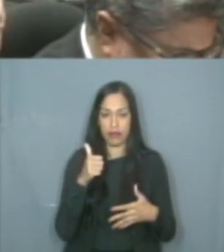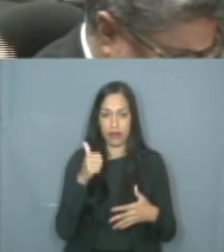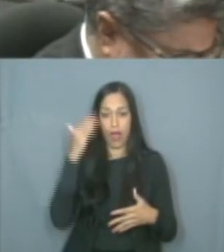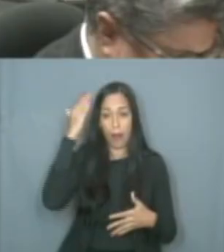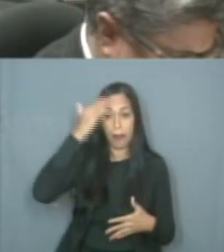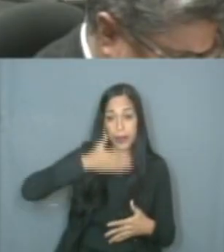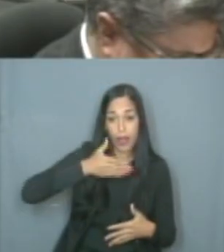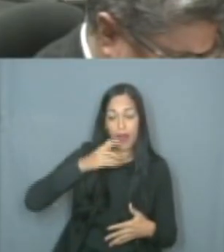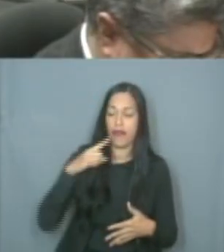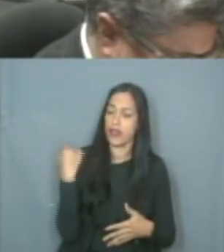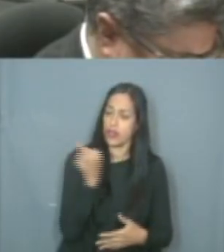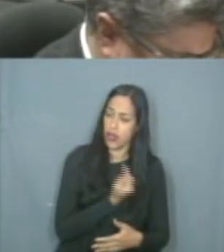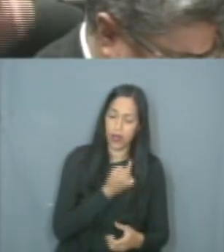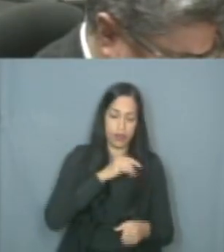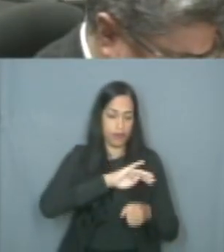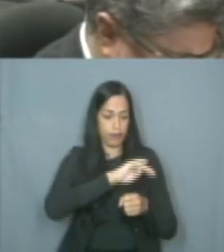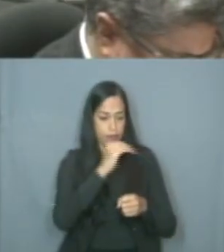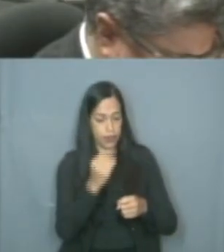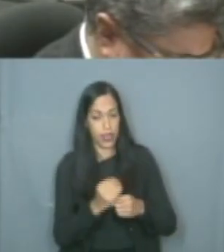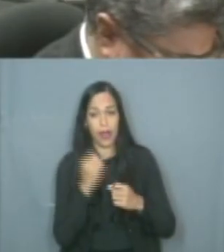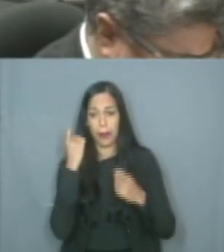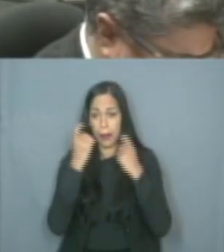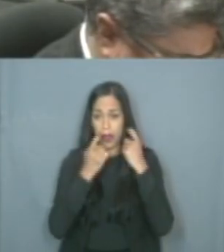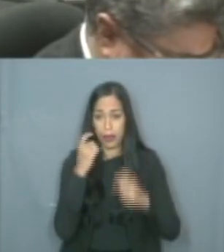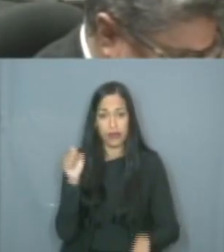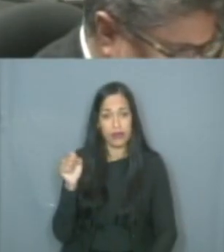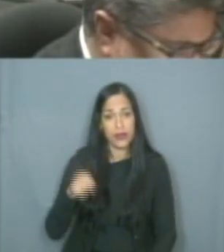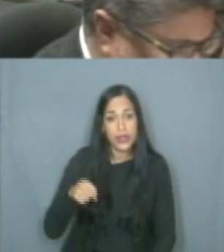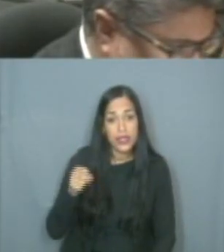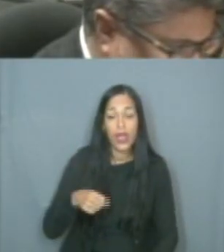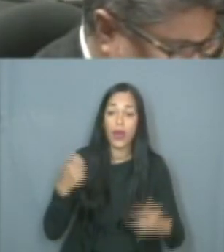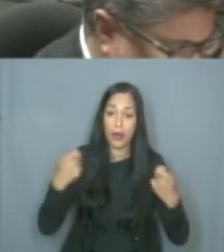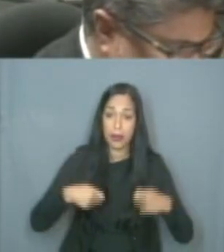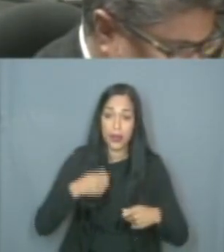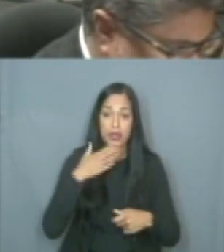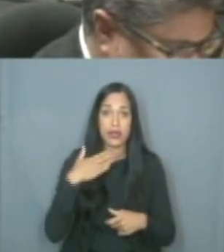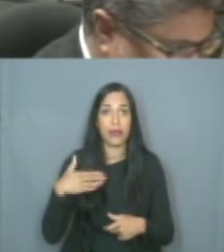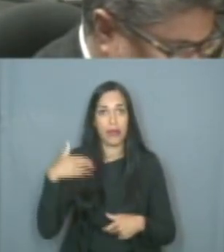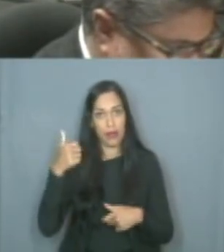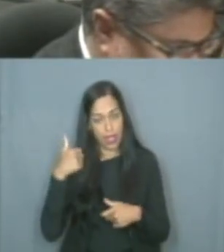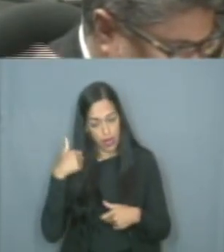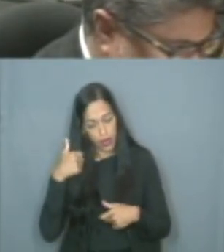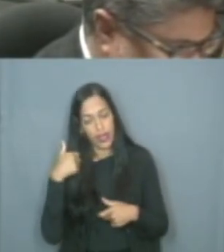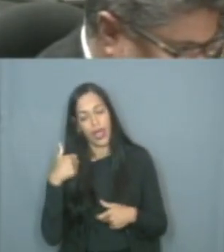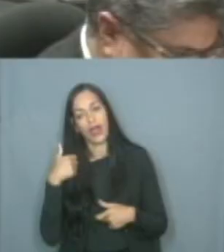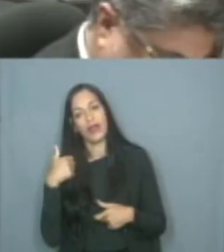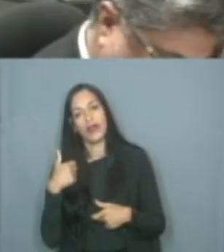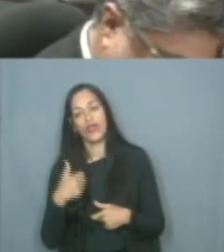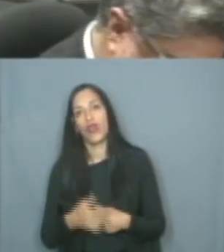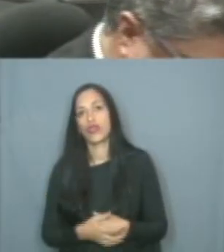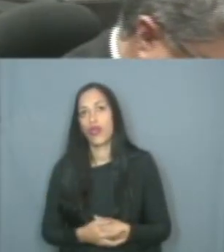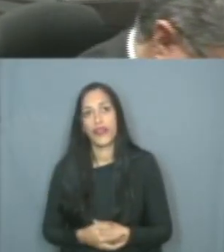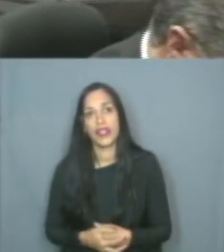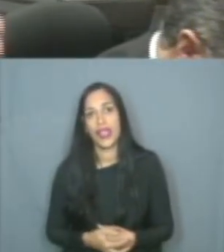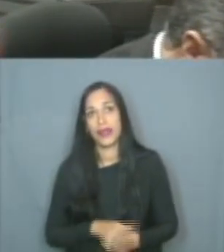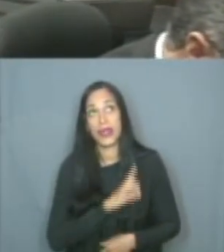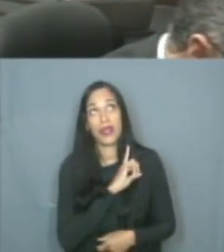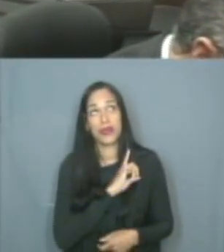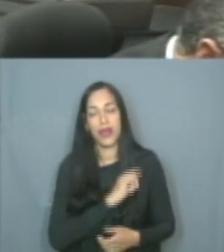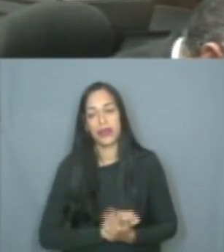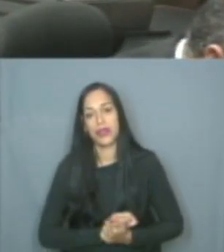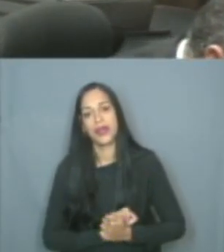está preocupado, sim, com aquilo que precisa melhorar. Obviamente, estando na oposição, a gente tem